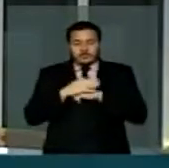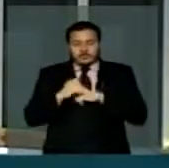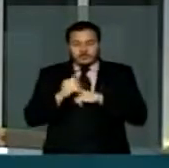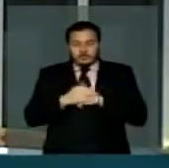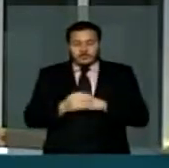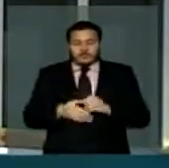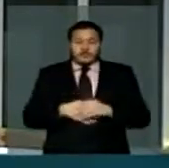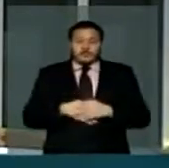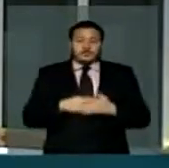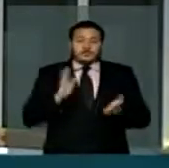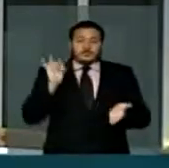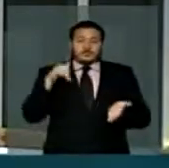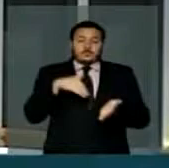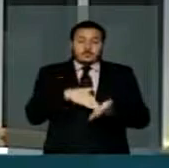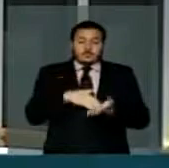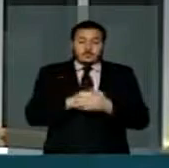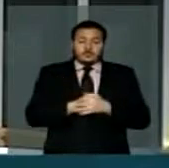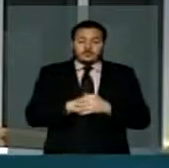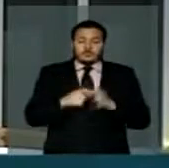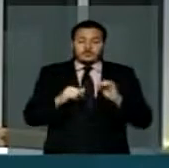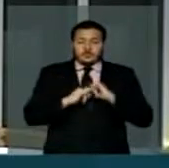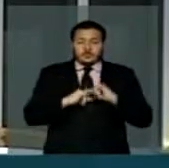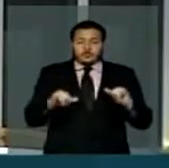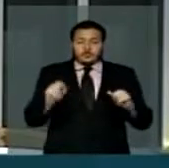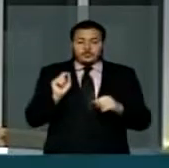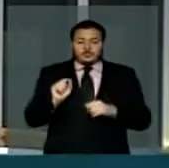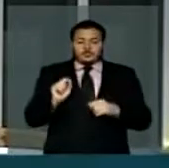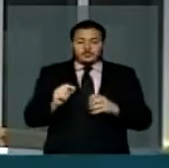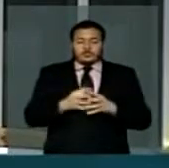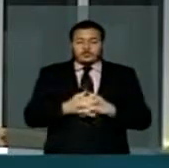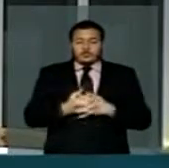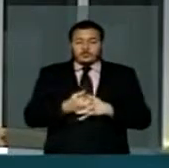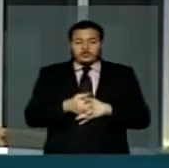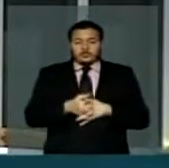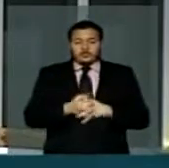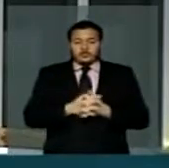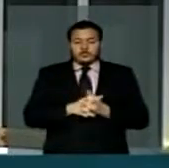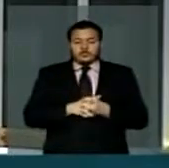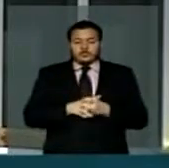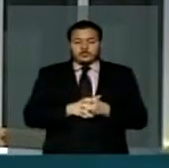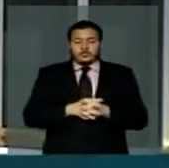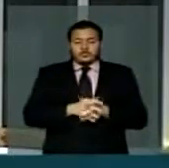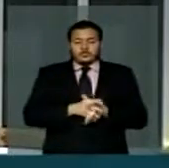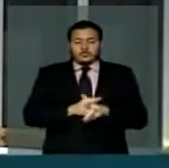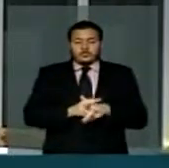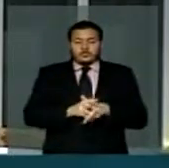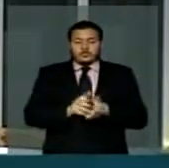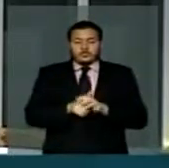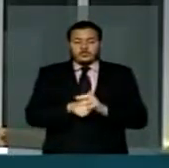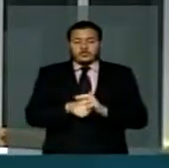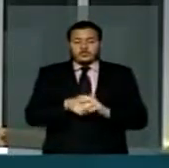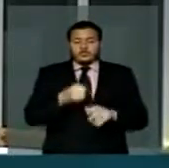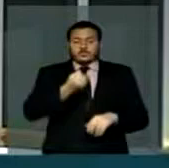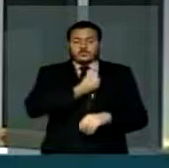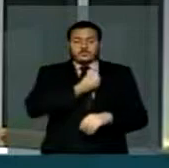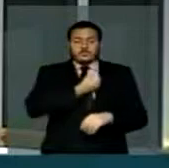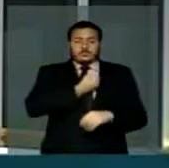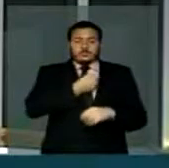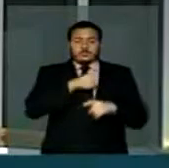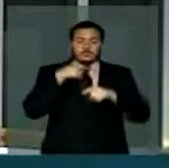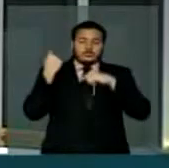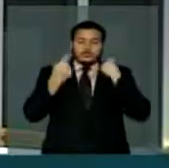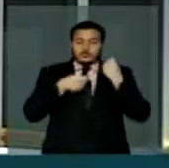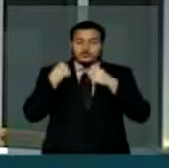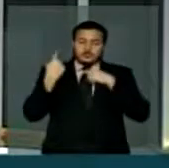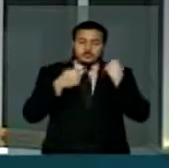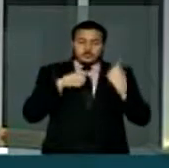Por fim, senhor presidente, eu queria só registrar o número de assassinatos em São Luís no